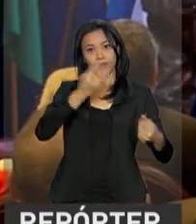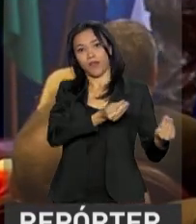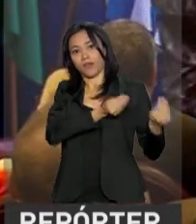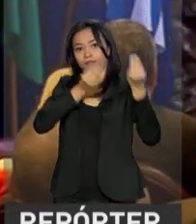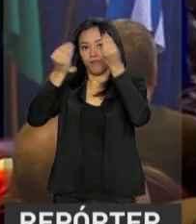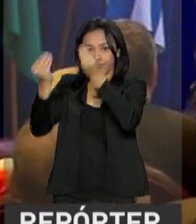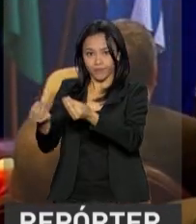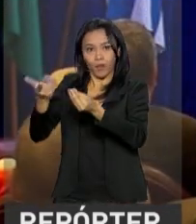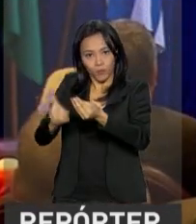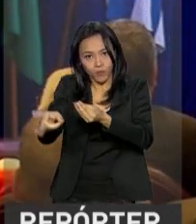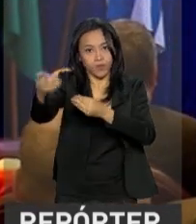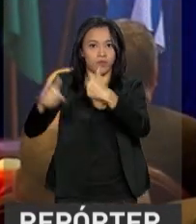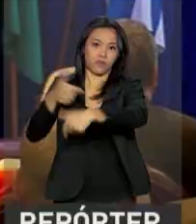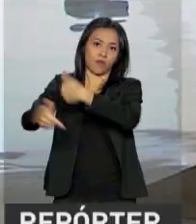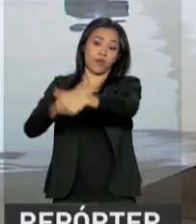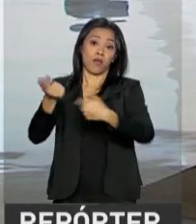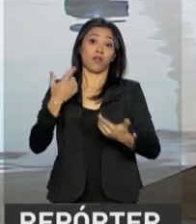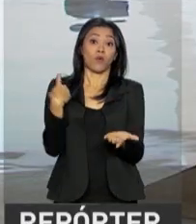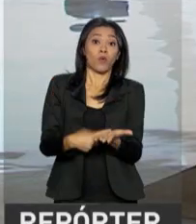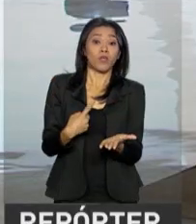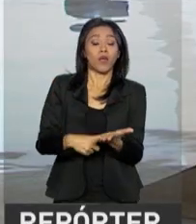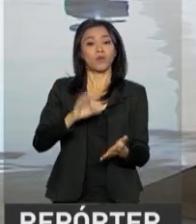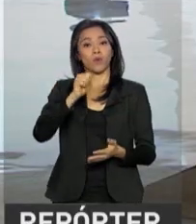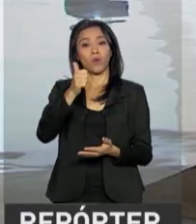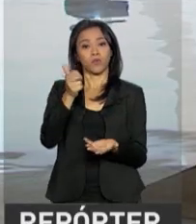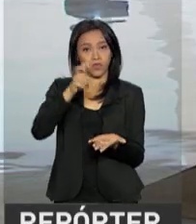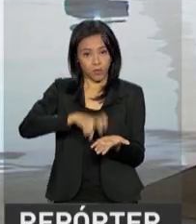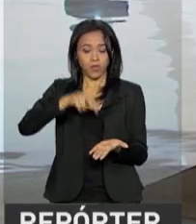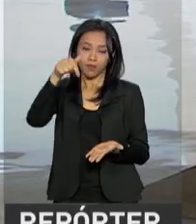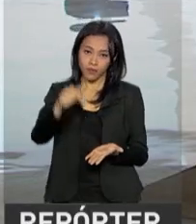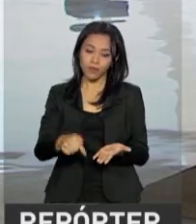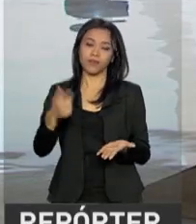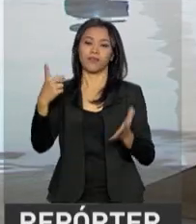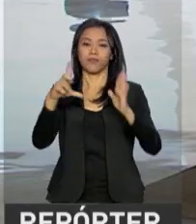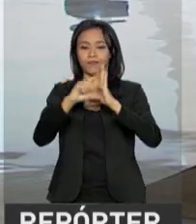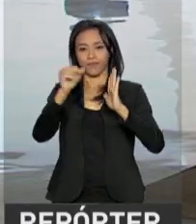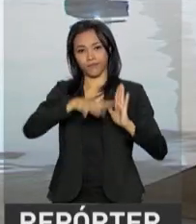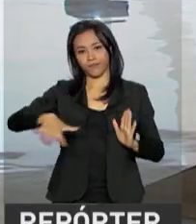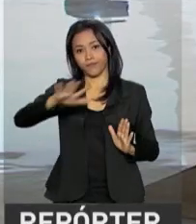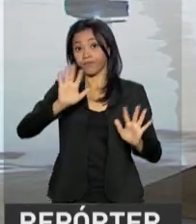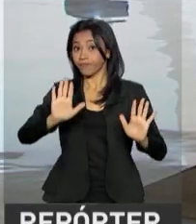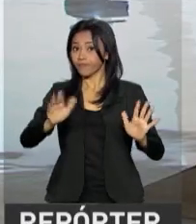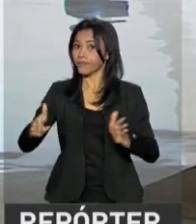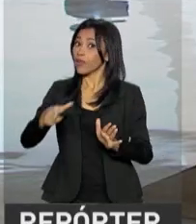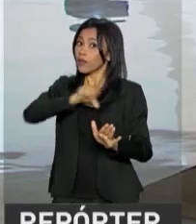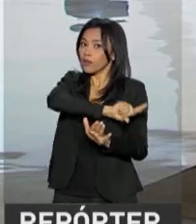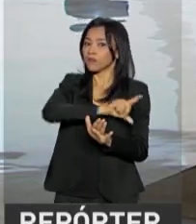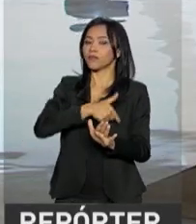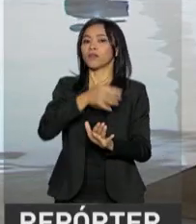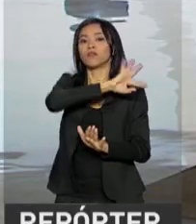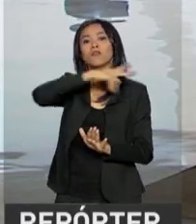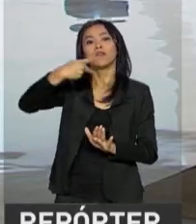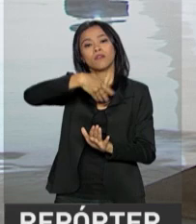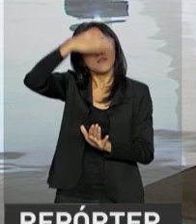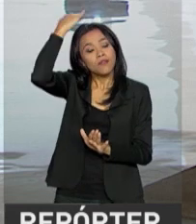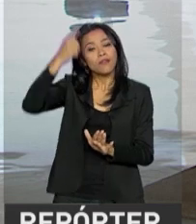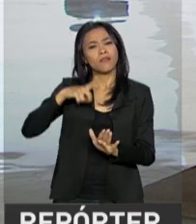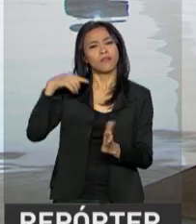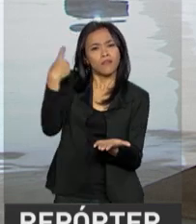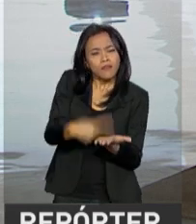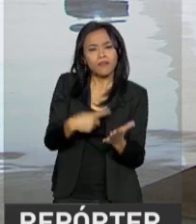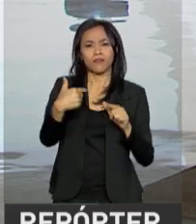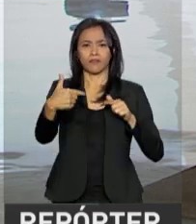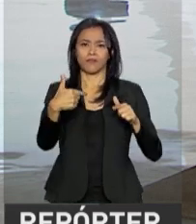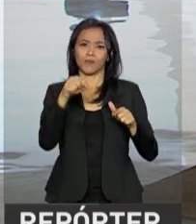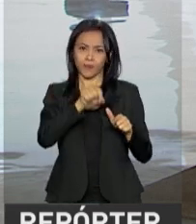temer com general braga neto está marcada para as 11 horas da manhã aqui no palácio do planalto antes disso o presidente temer tem agenda com o